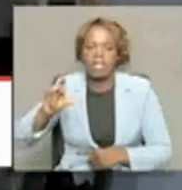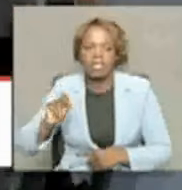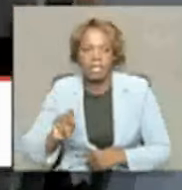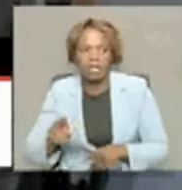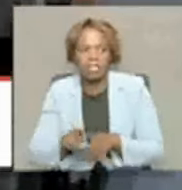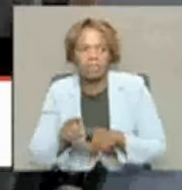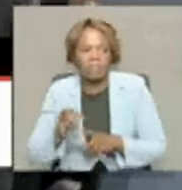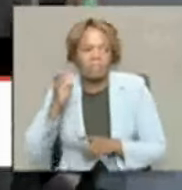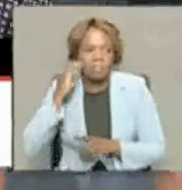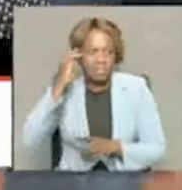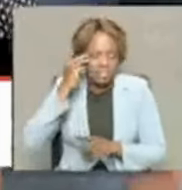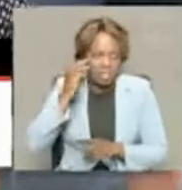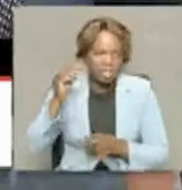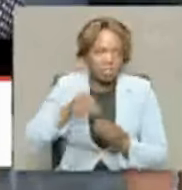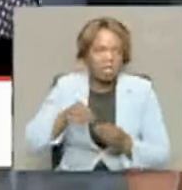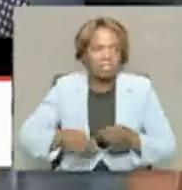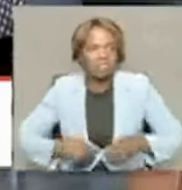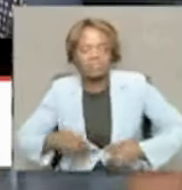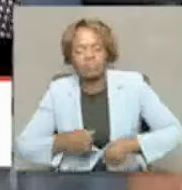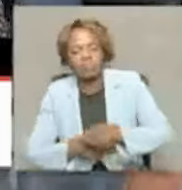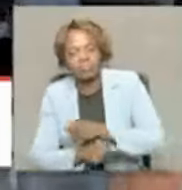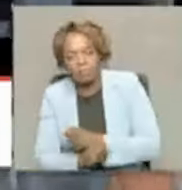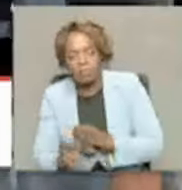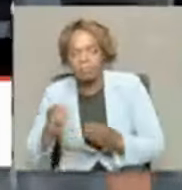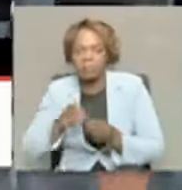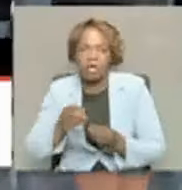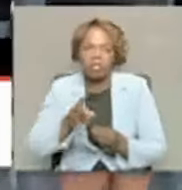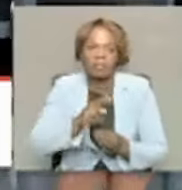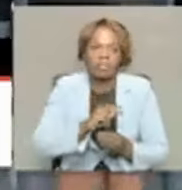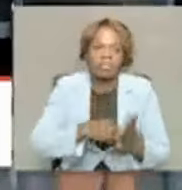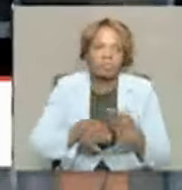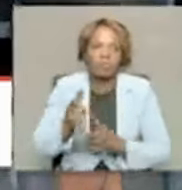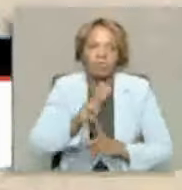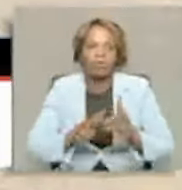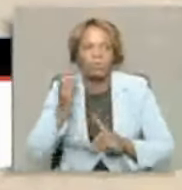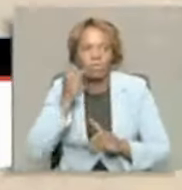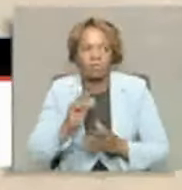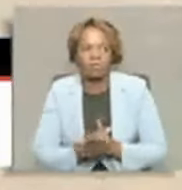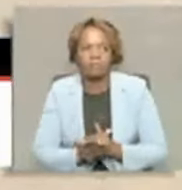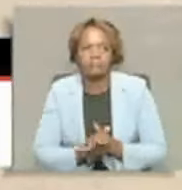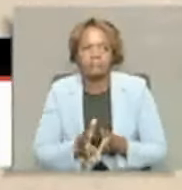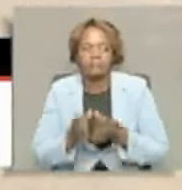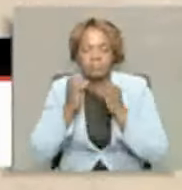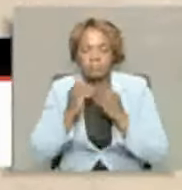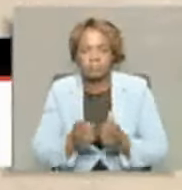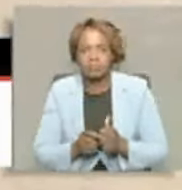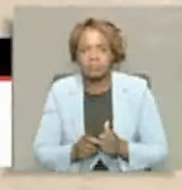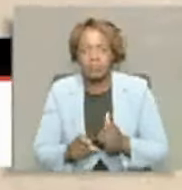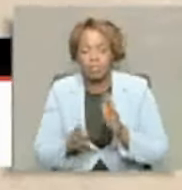da Juventude e Desportos, da Cultura e Turismo e de toda a sociedade angolana. Seguir os bons